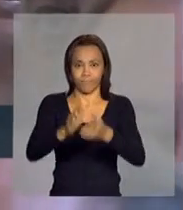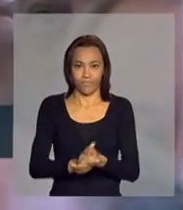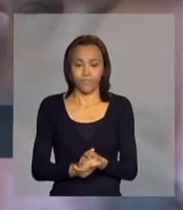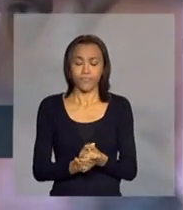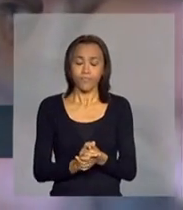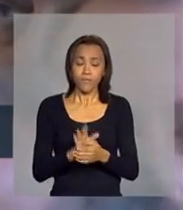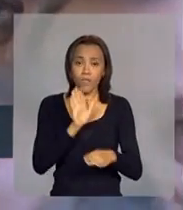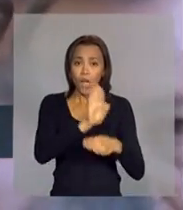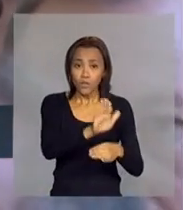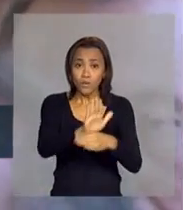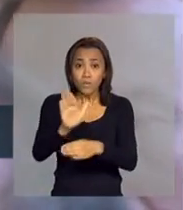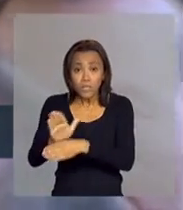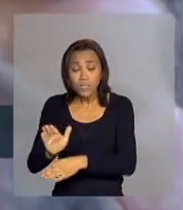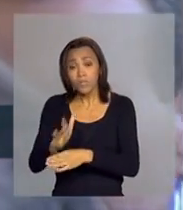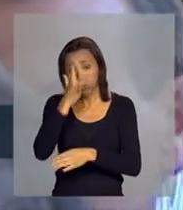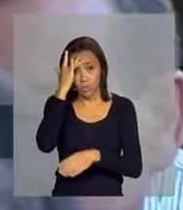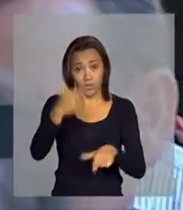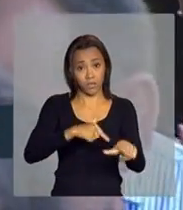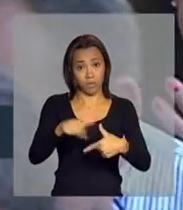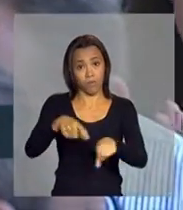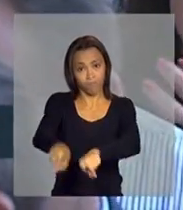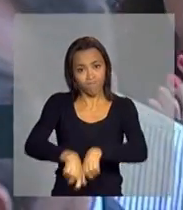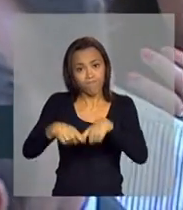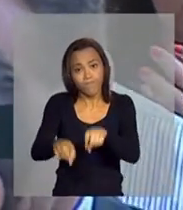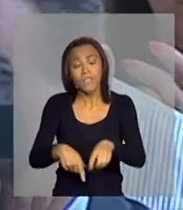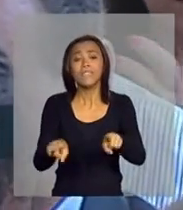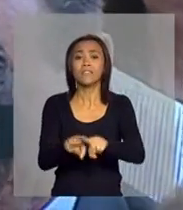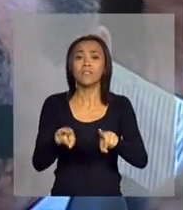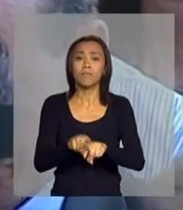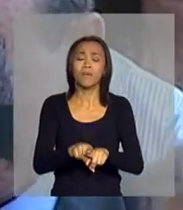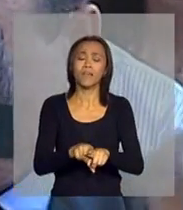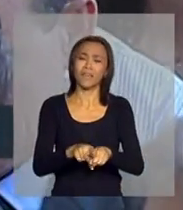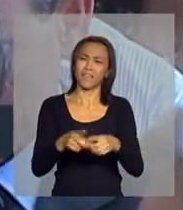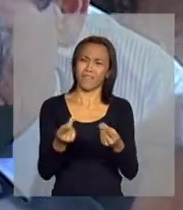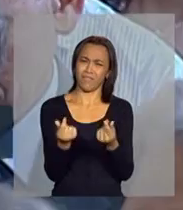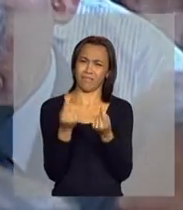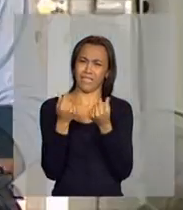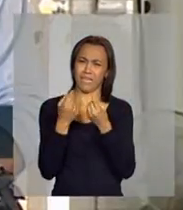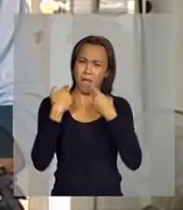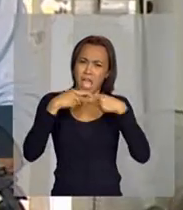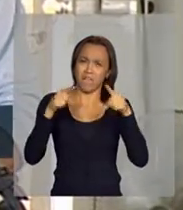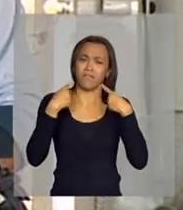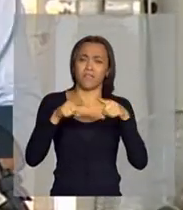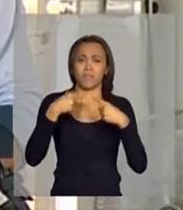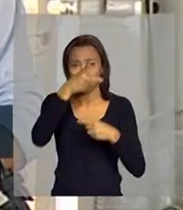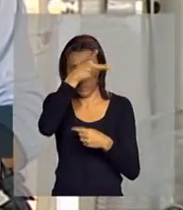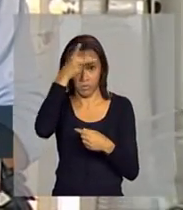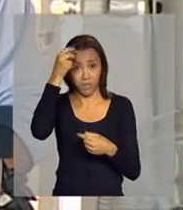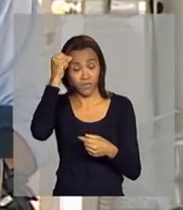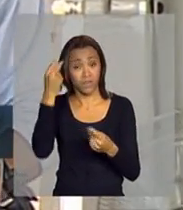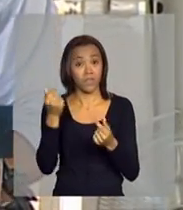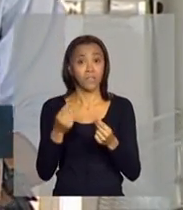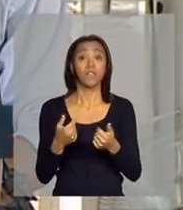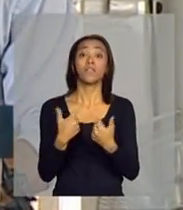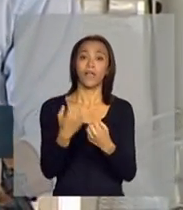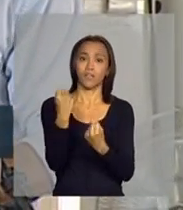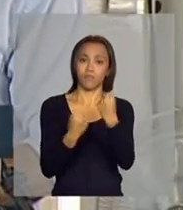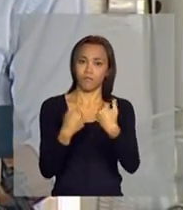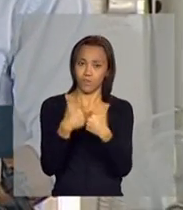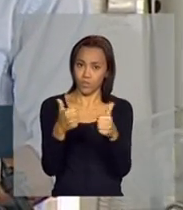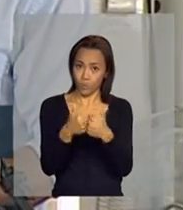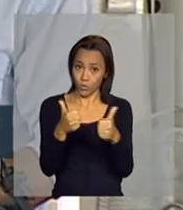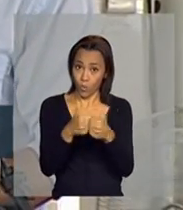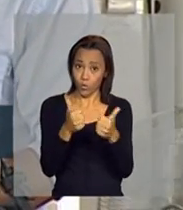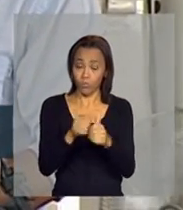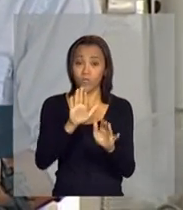ajudando os nossos produtores e atendendo também uma reivindicação dos prefeitos no transporte escolar da zona